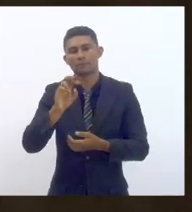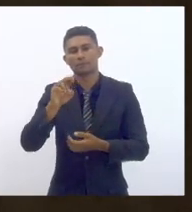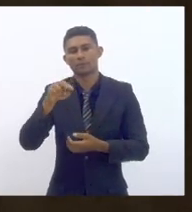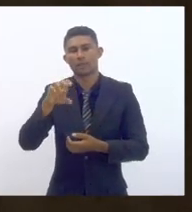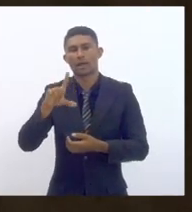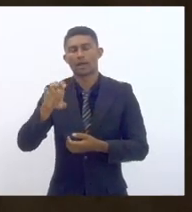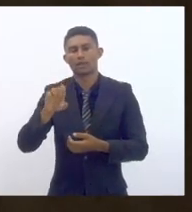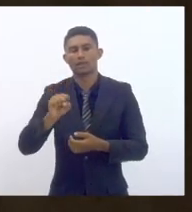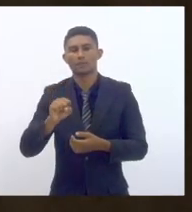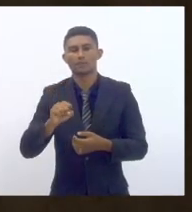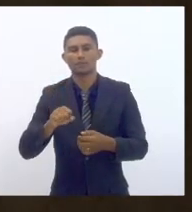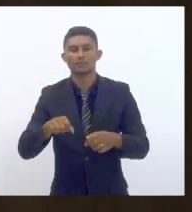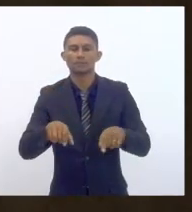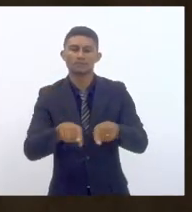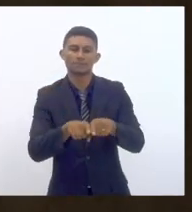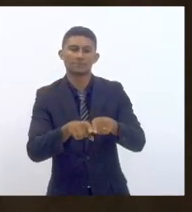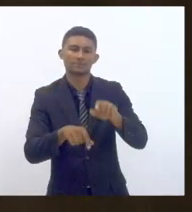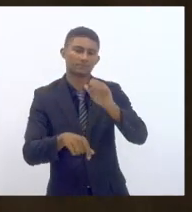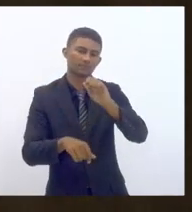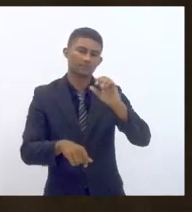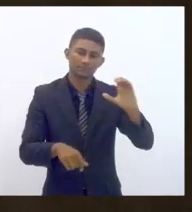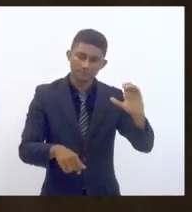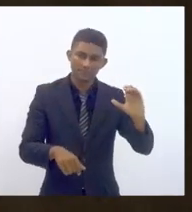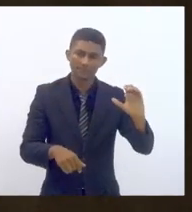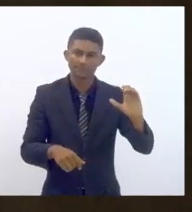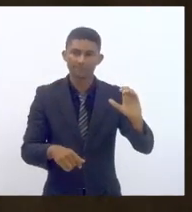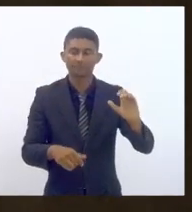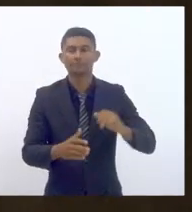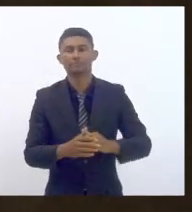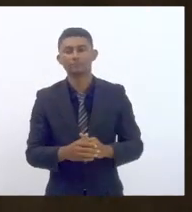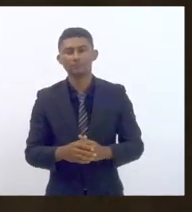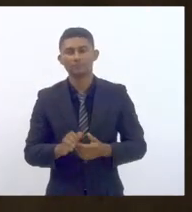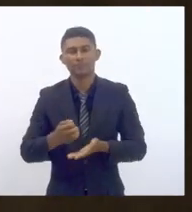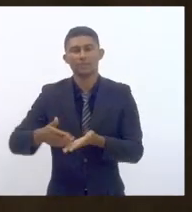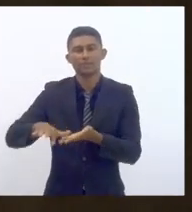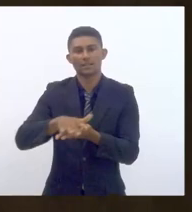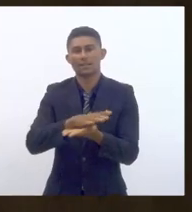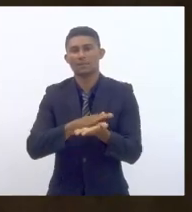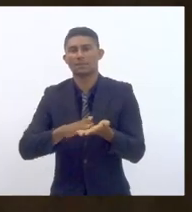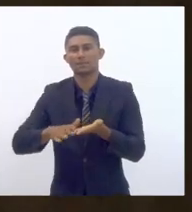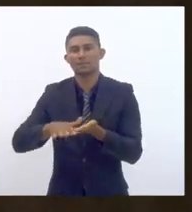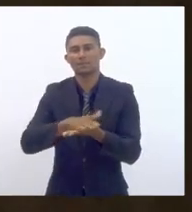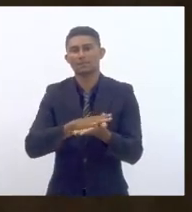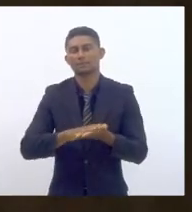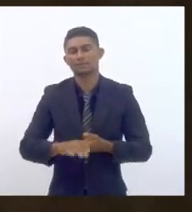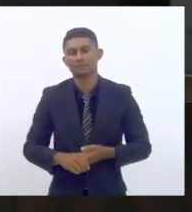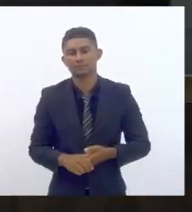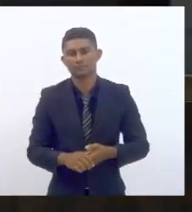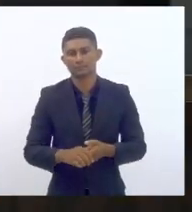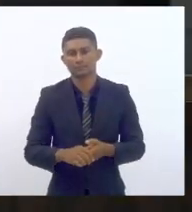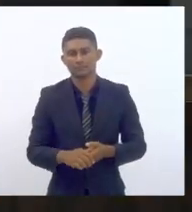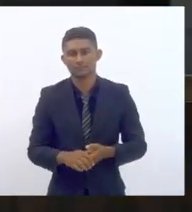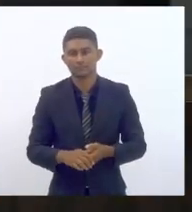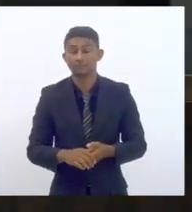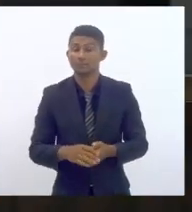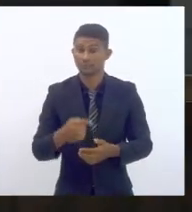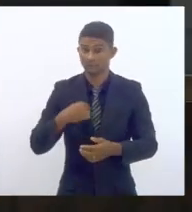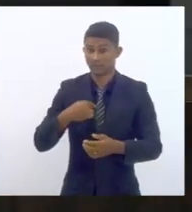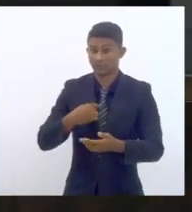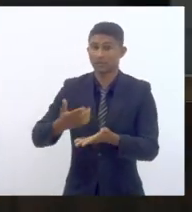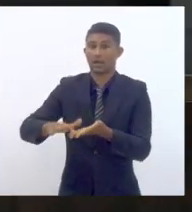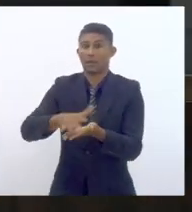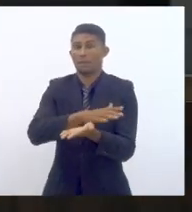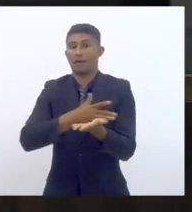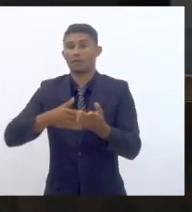a André Siciliano e o samba não atravessa. Eu vou fazer samba